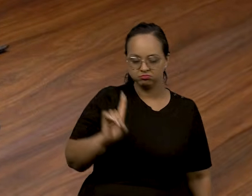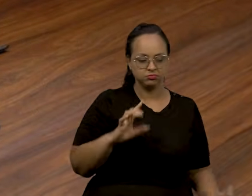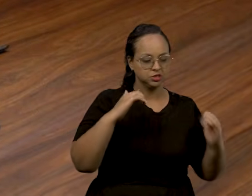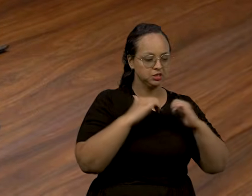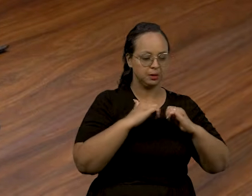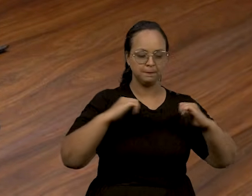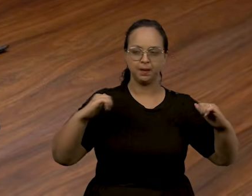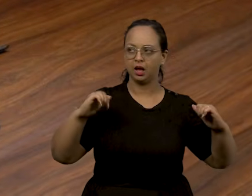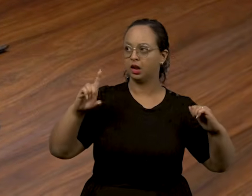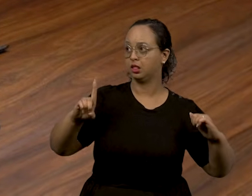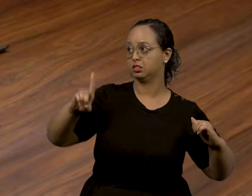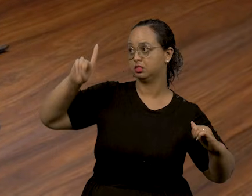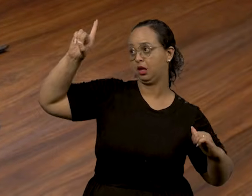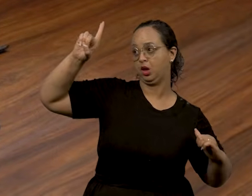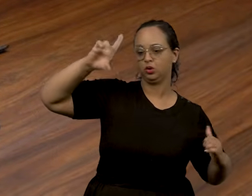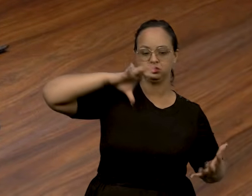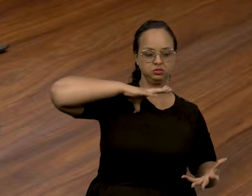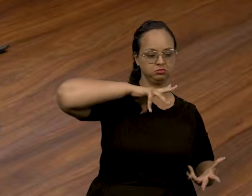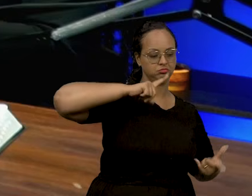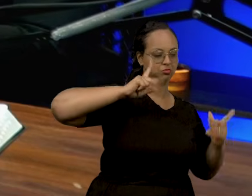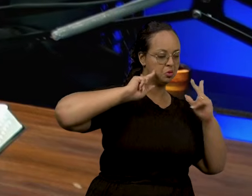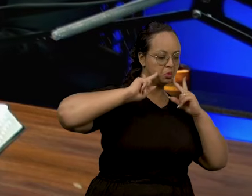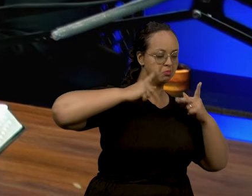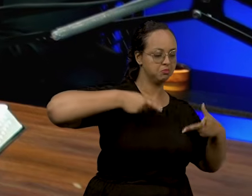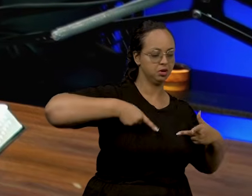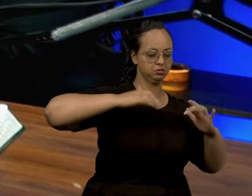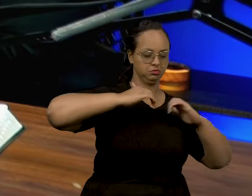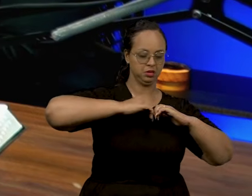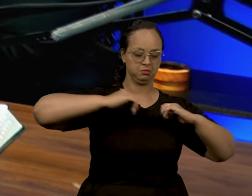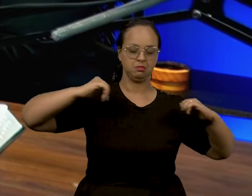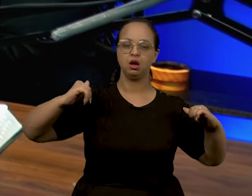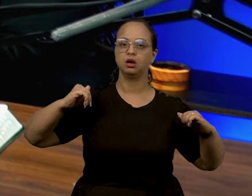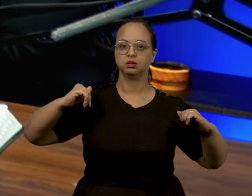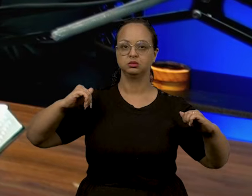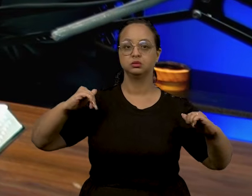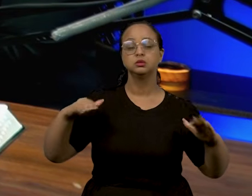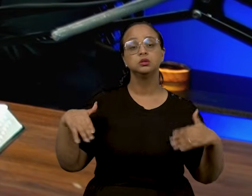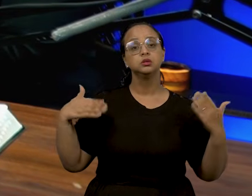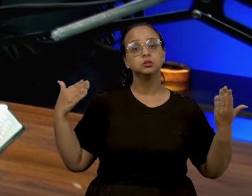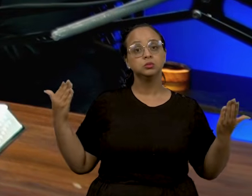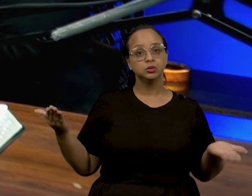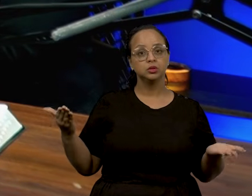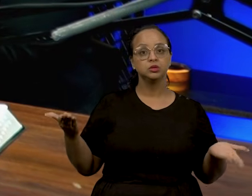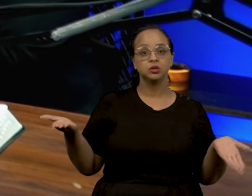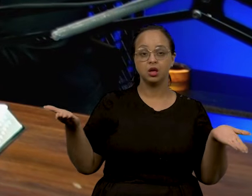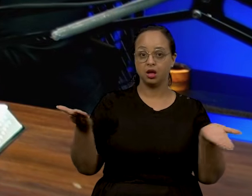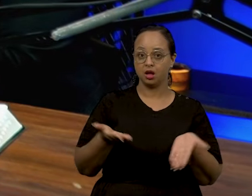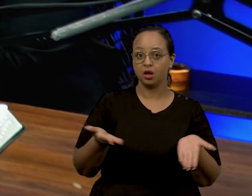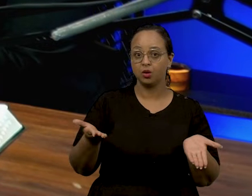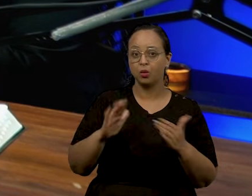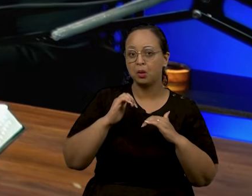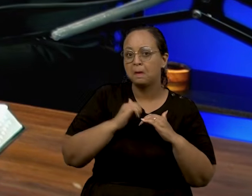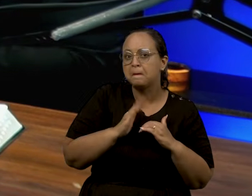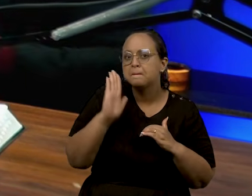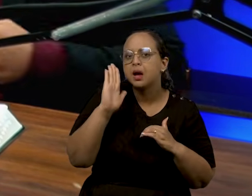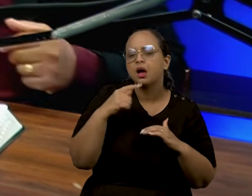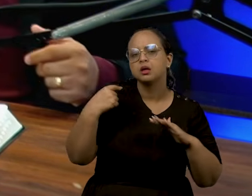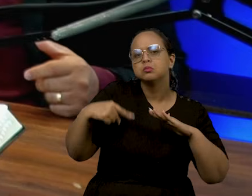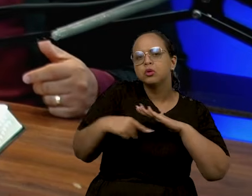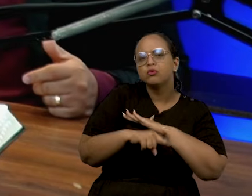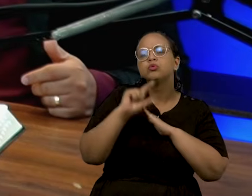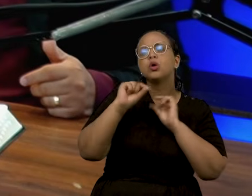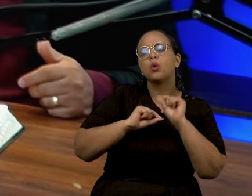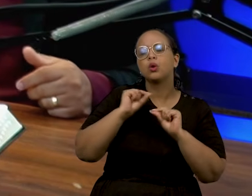E aí nós entramos no aspecto mais espiritual no Novo Testamento. E aí nós vamos